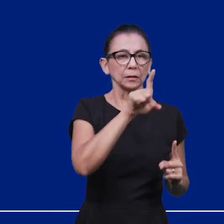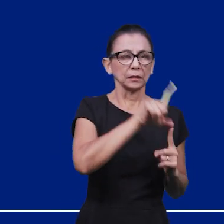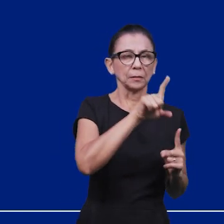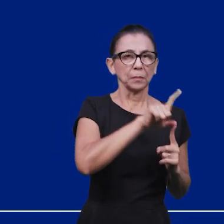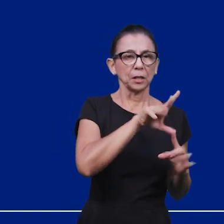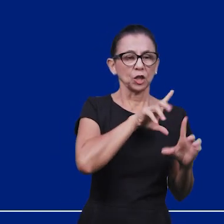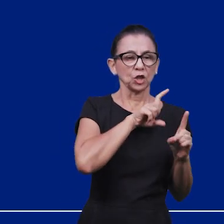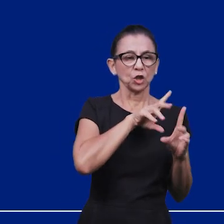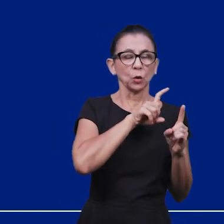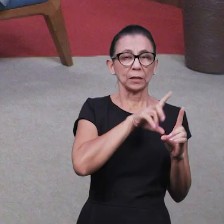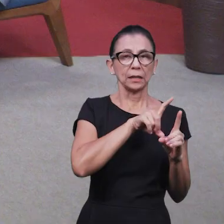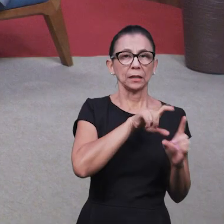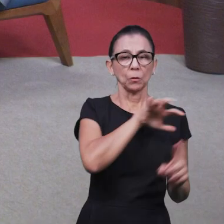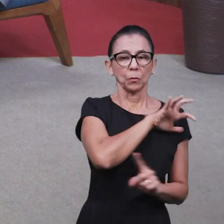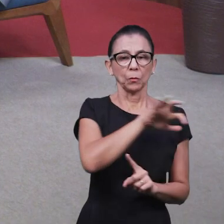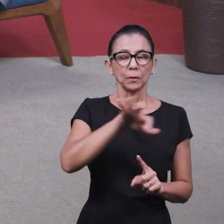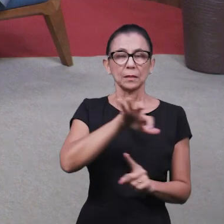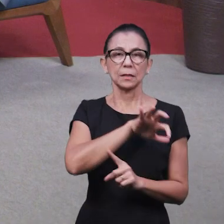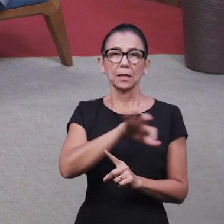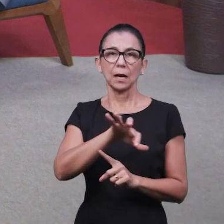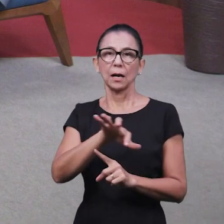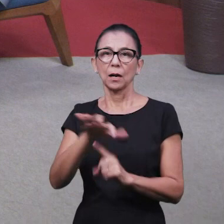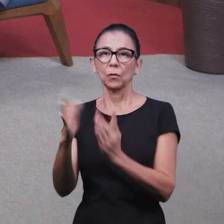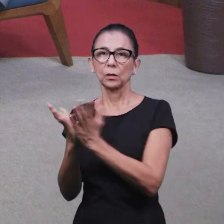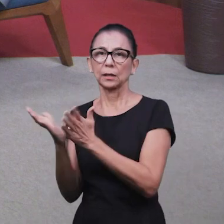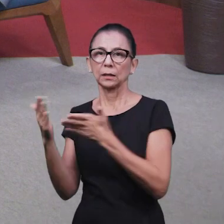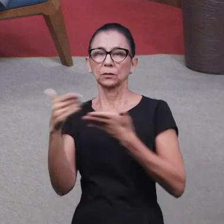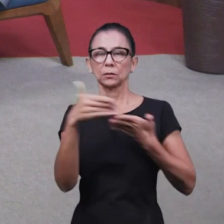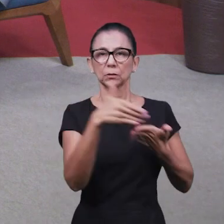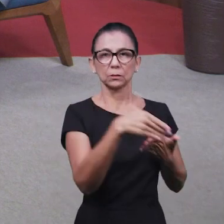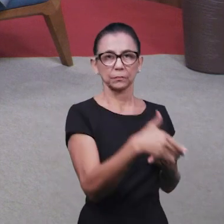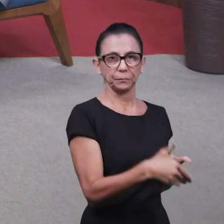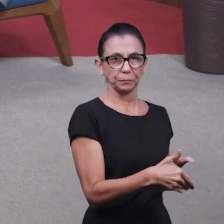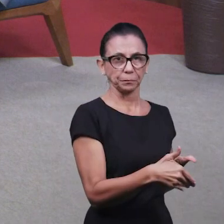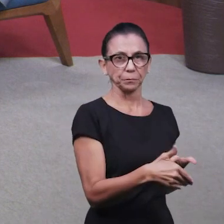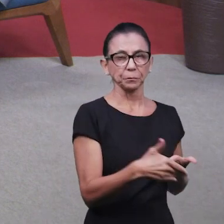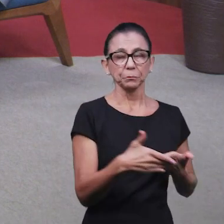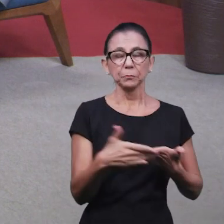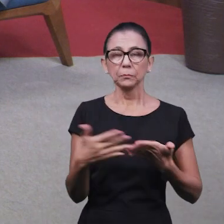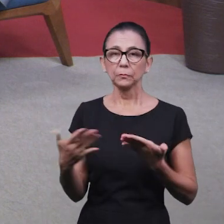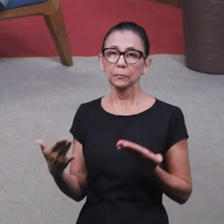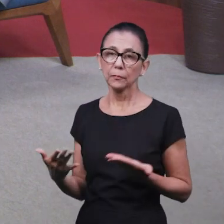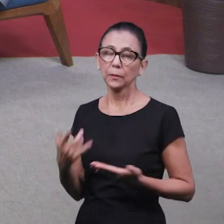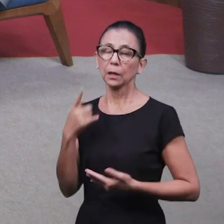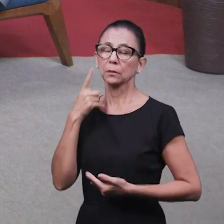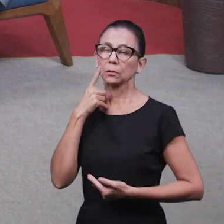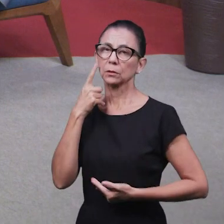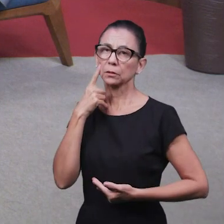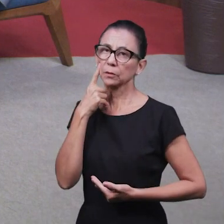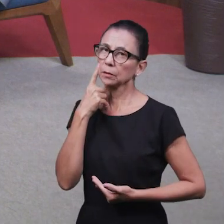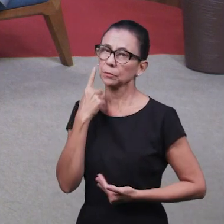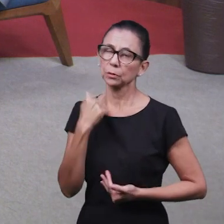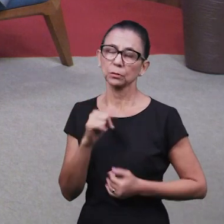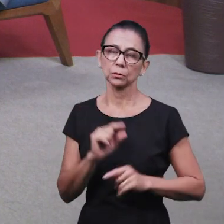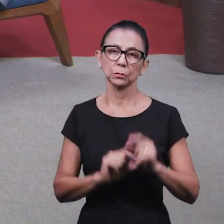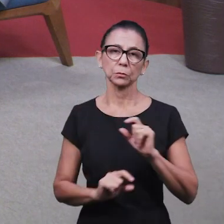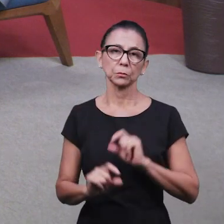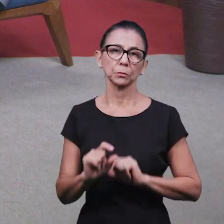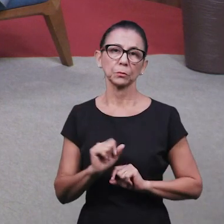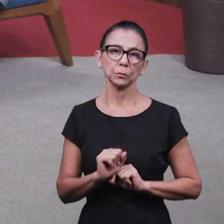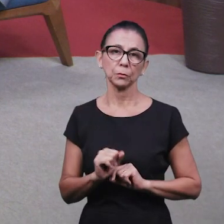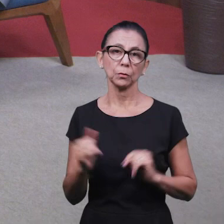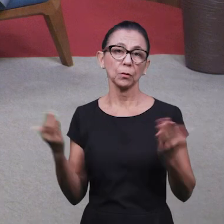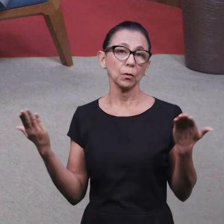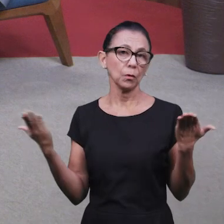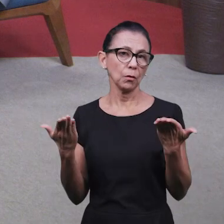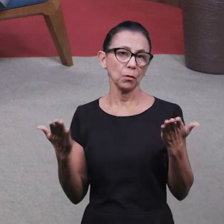aspectos que estão, inclusive, marcados, né, negritados aqui. Um deles é o tempo